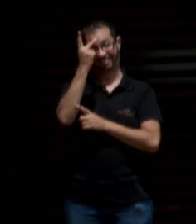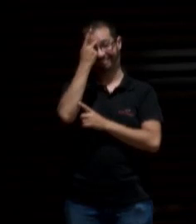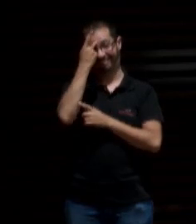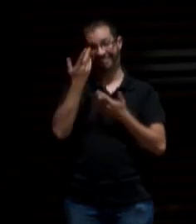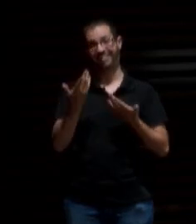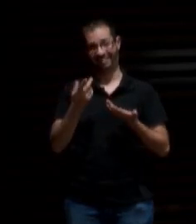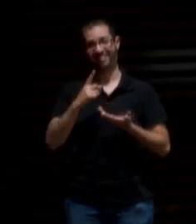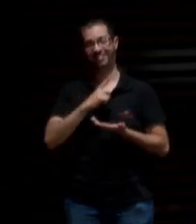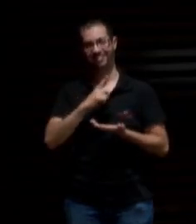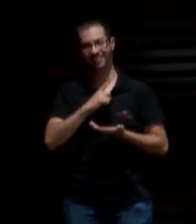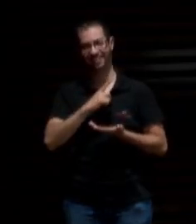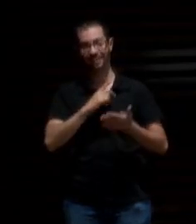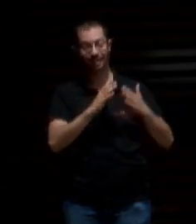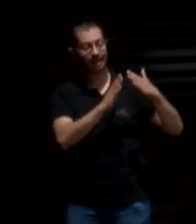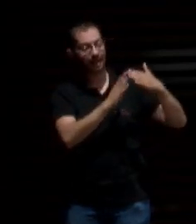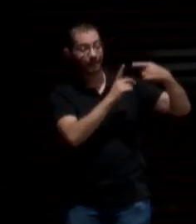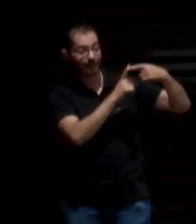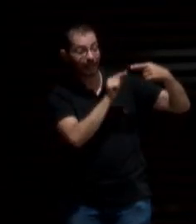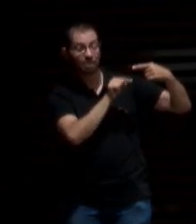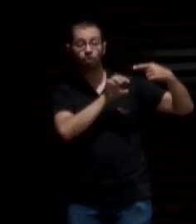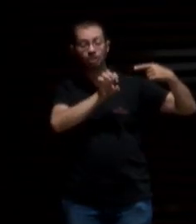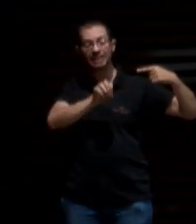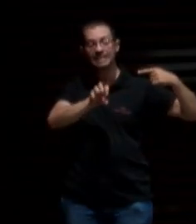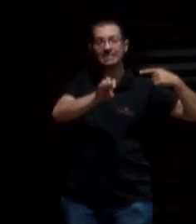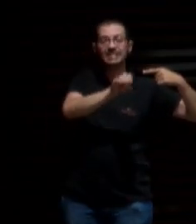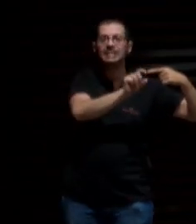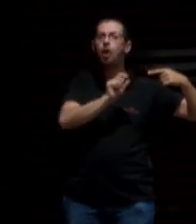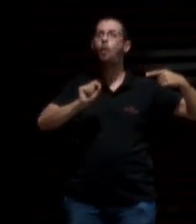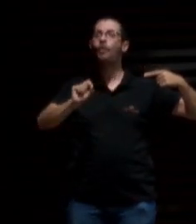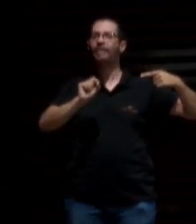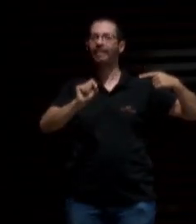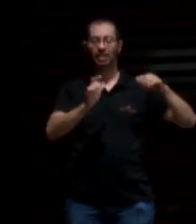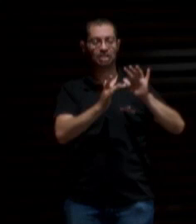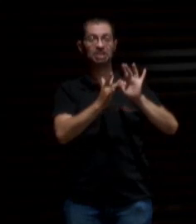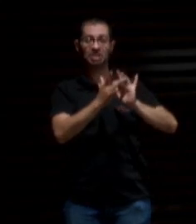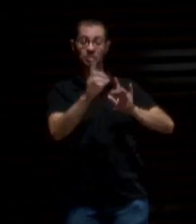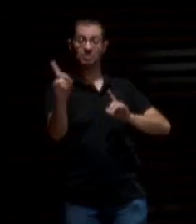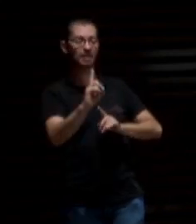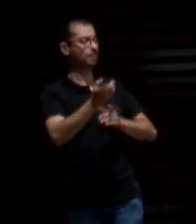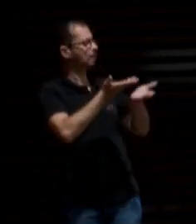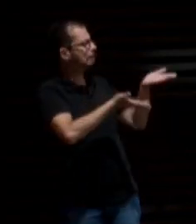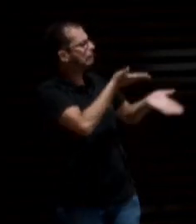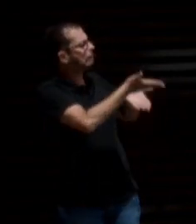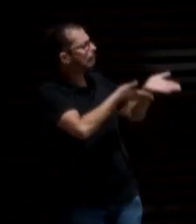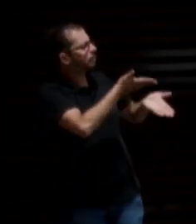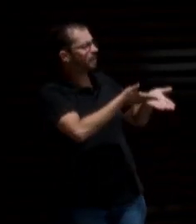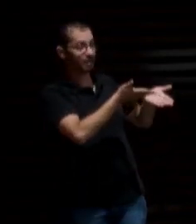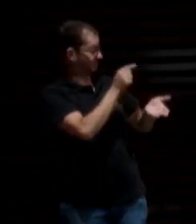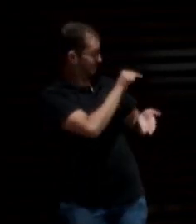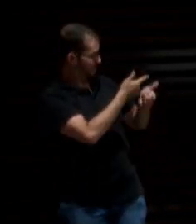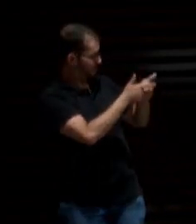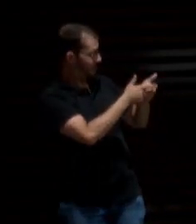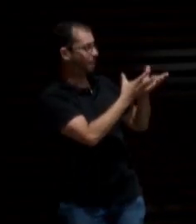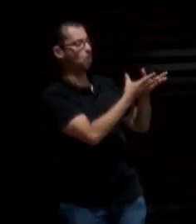igreja de hoje tem ensinado que Jesus está aqui para te servir, para resolver os seus problemas e com isso te